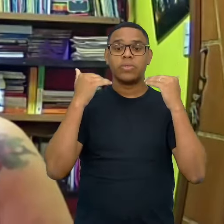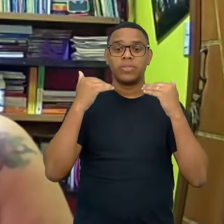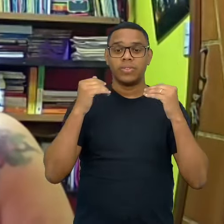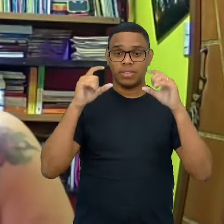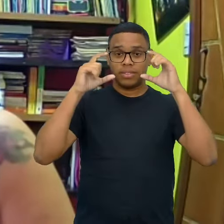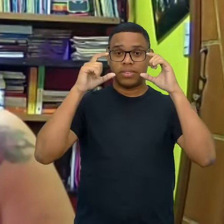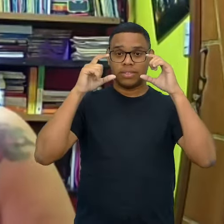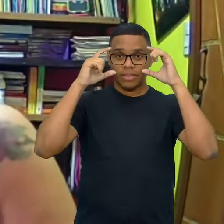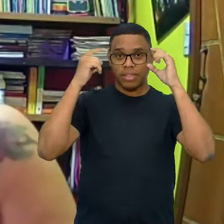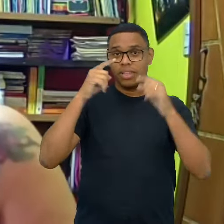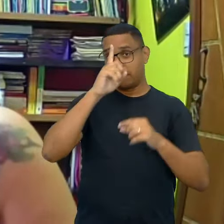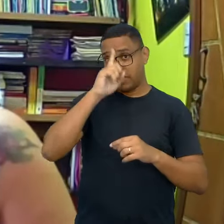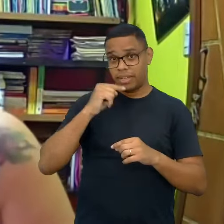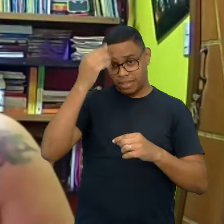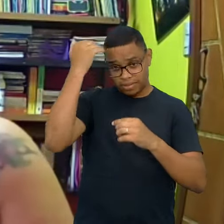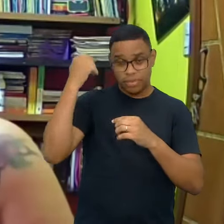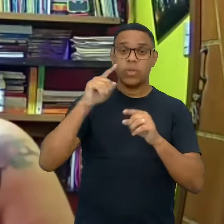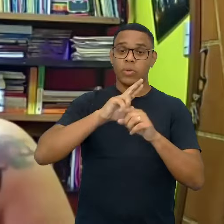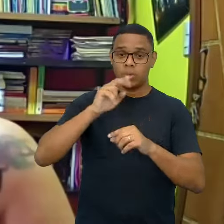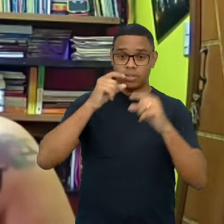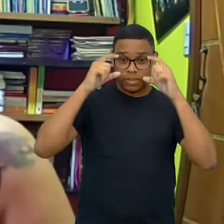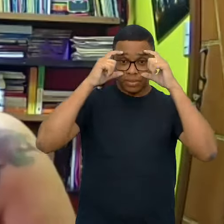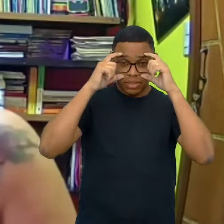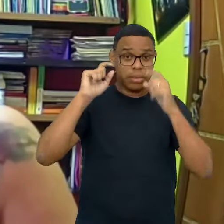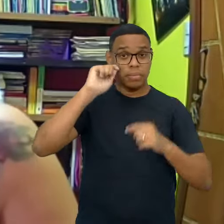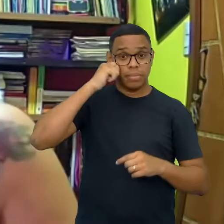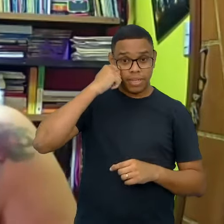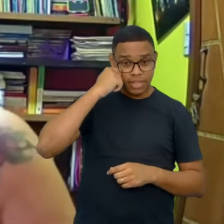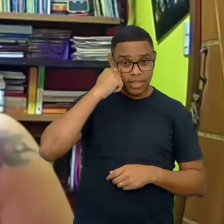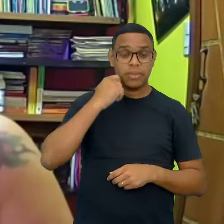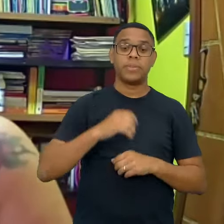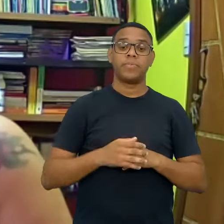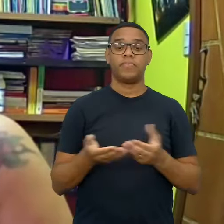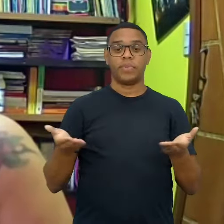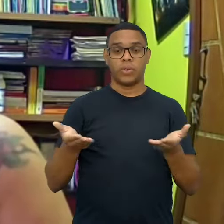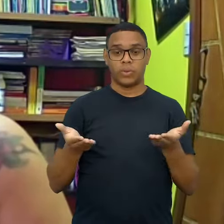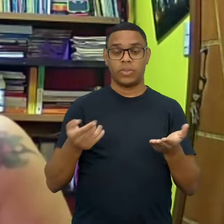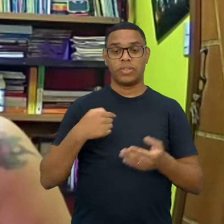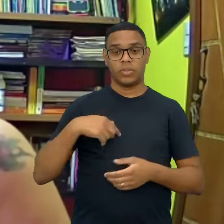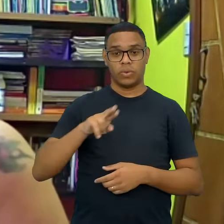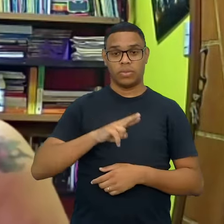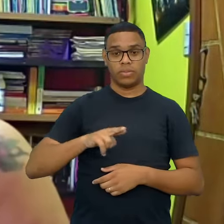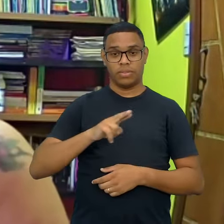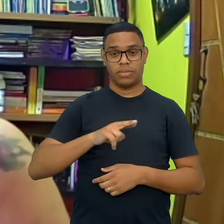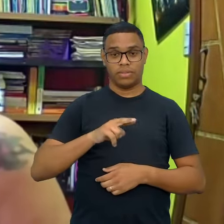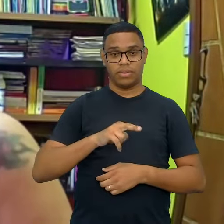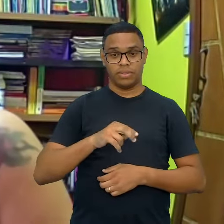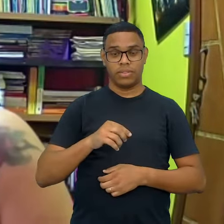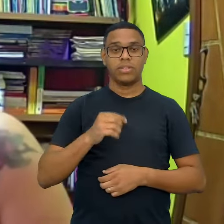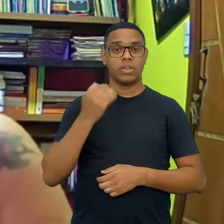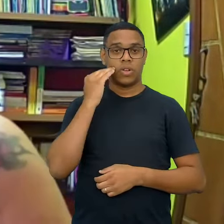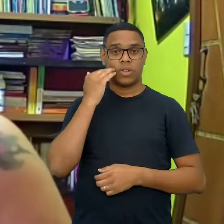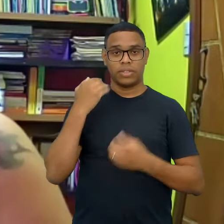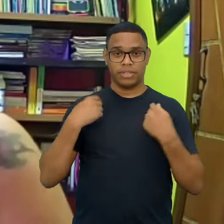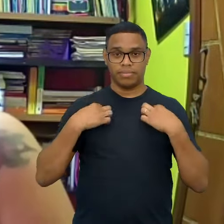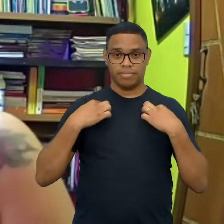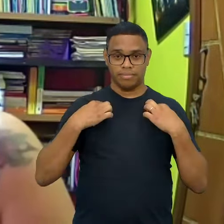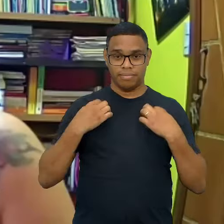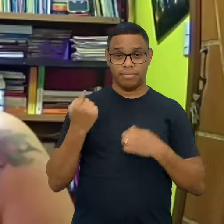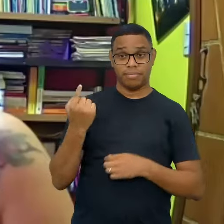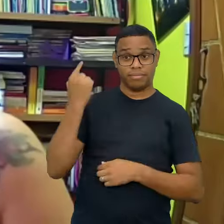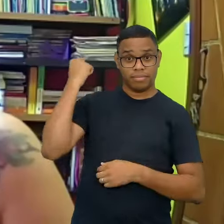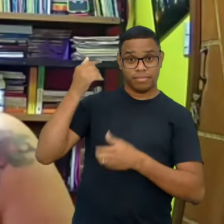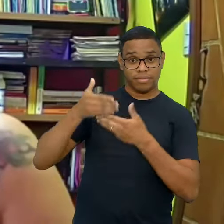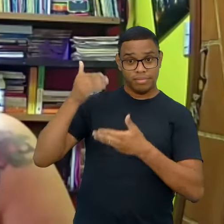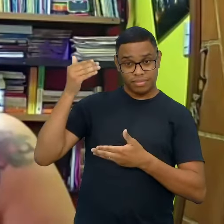luzes loiras, eu uso óculos com armação preta, né, e hoje eu estou usando uma blusinha rosa. Atrás de mim